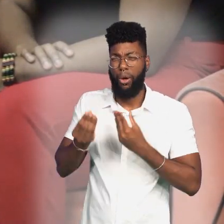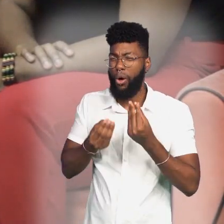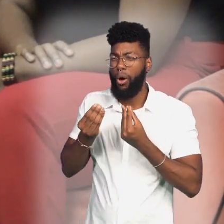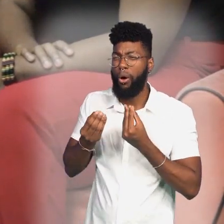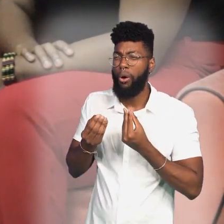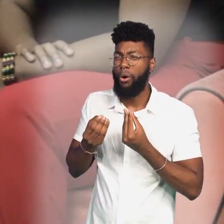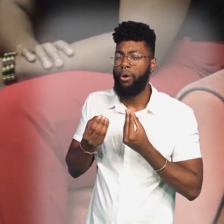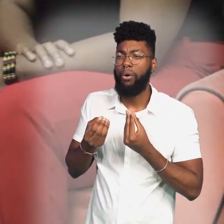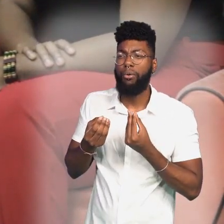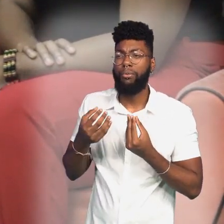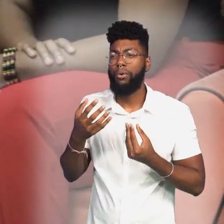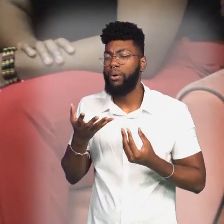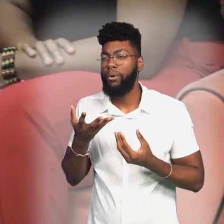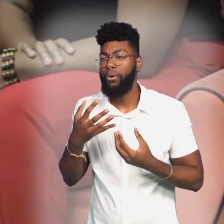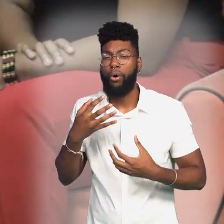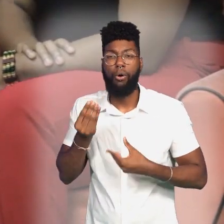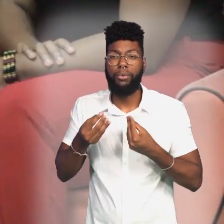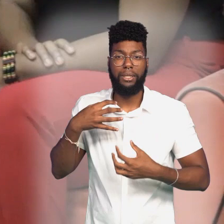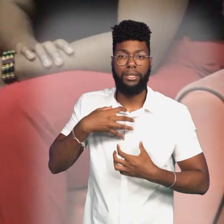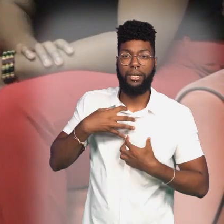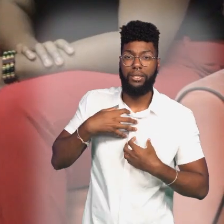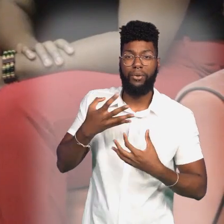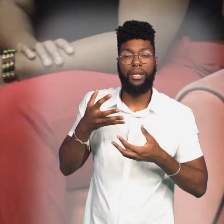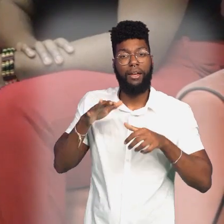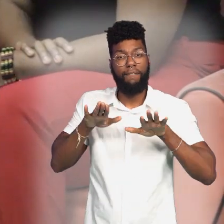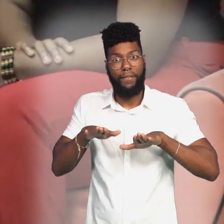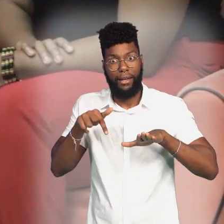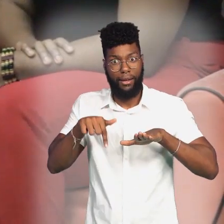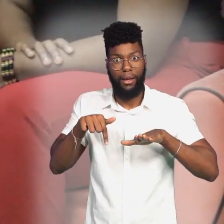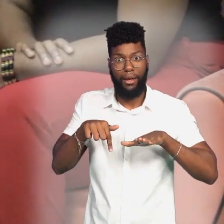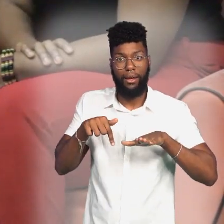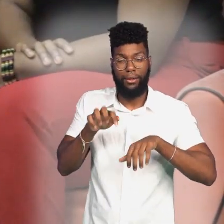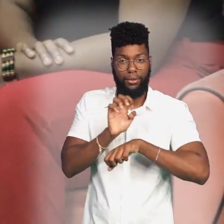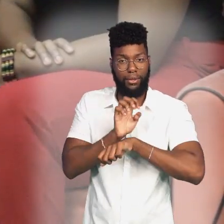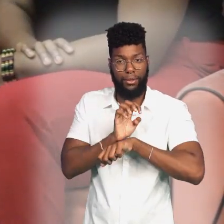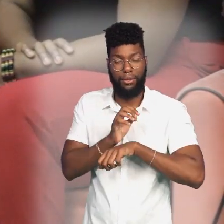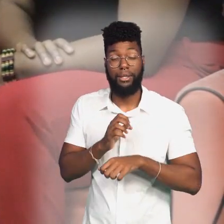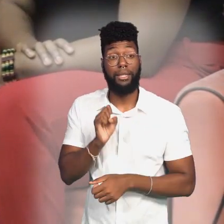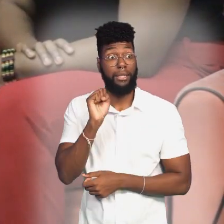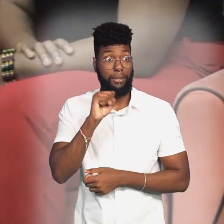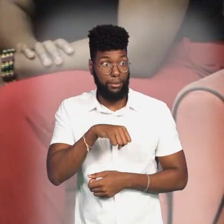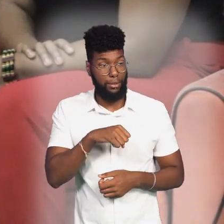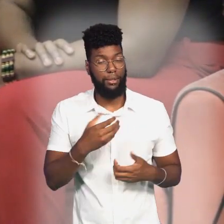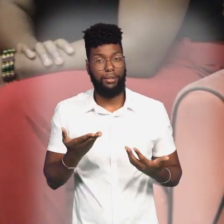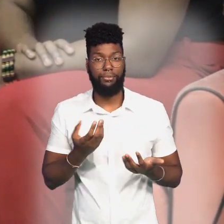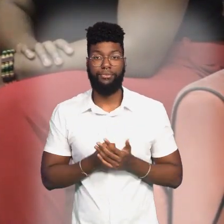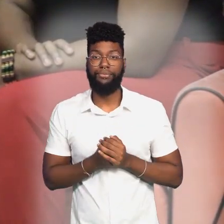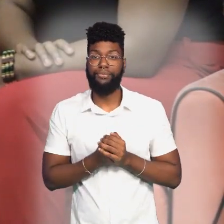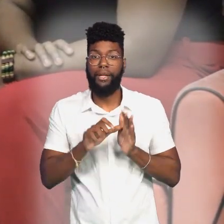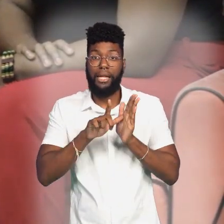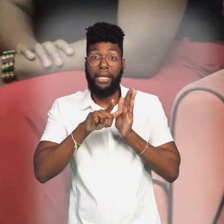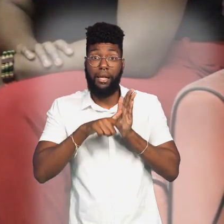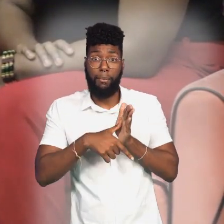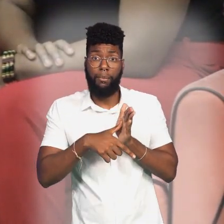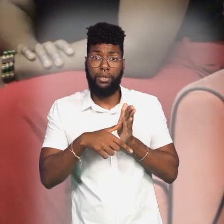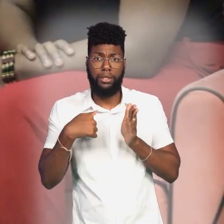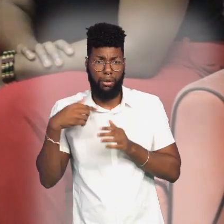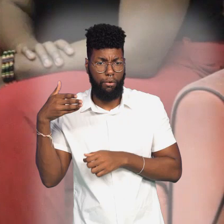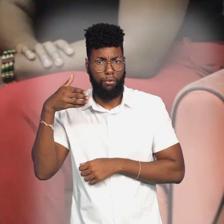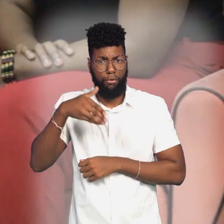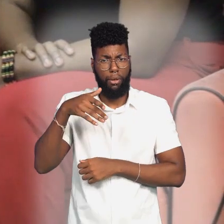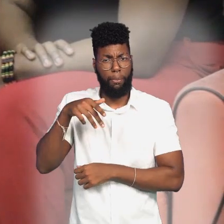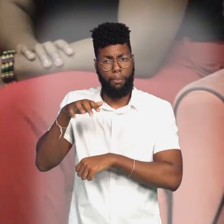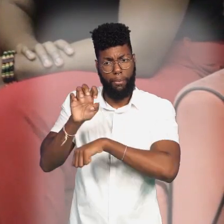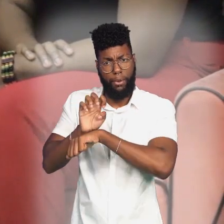não ficar no Bahia? Pois é, tem que se abrir na mata. E aí, depois eu vim para São